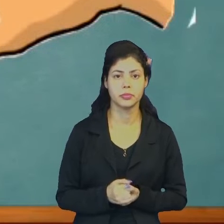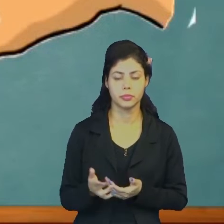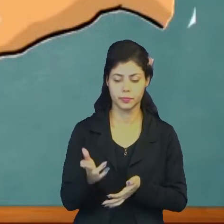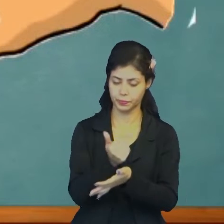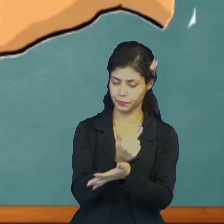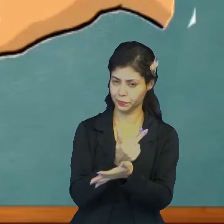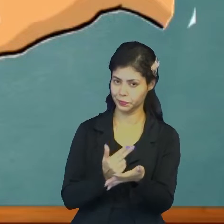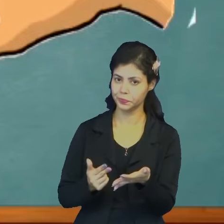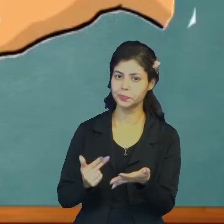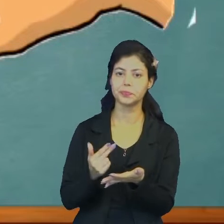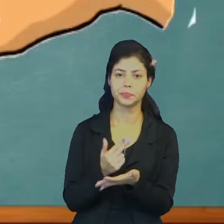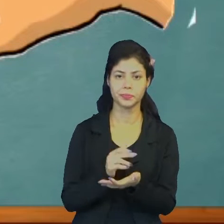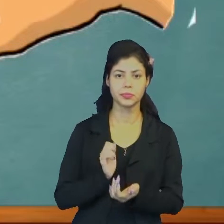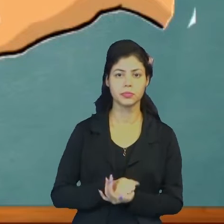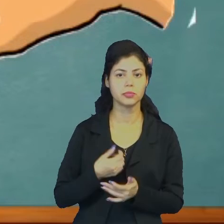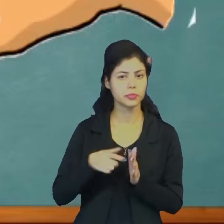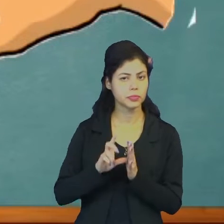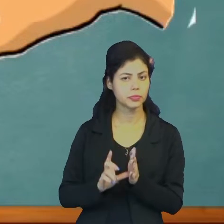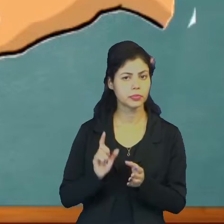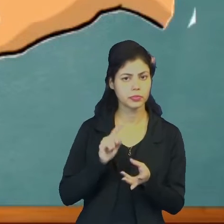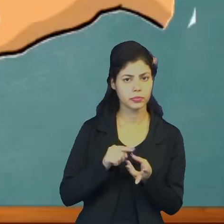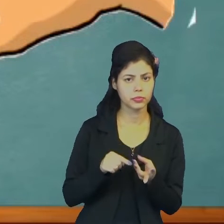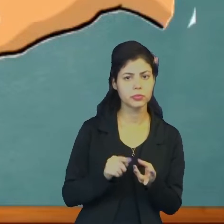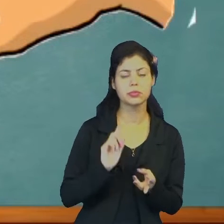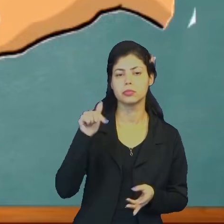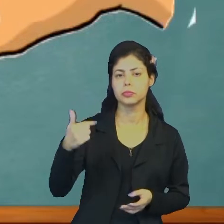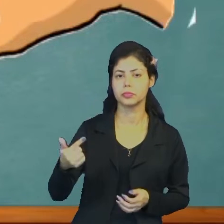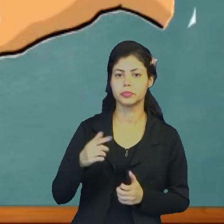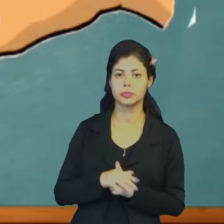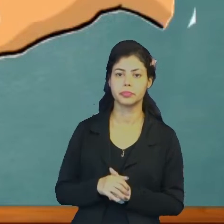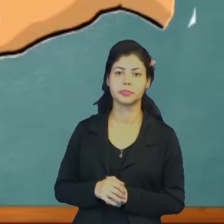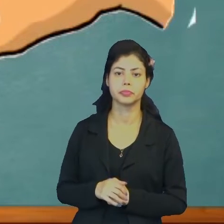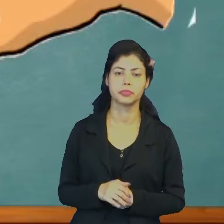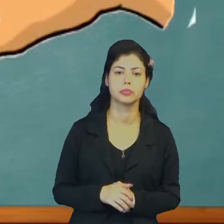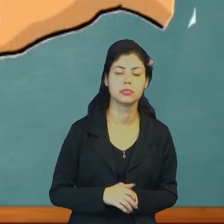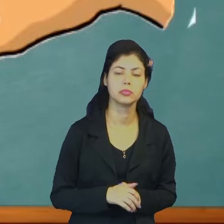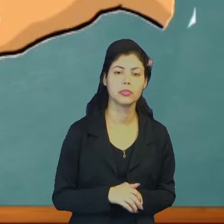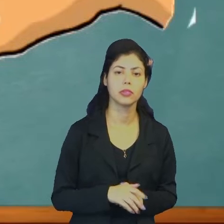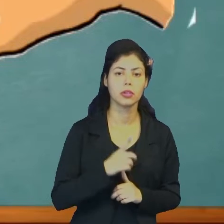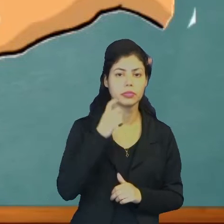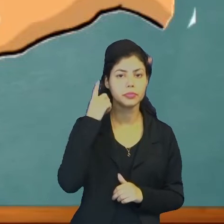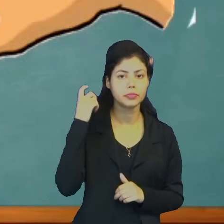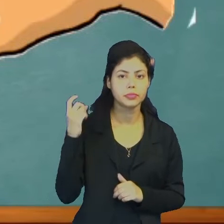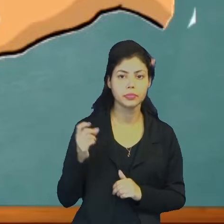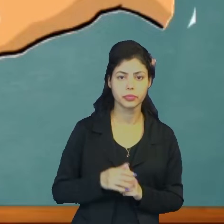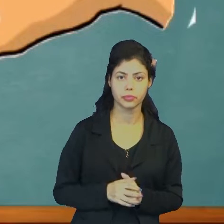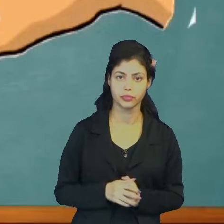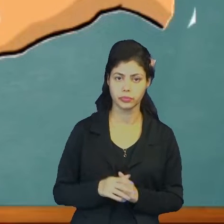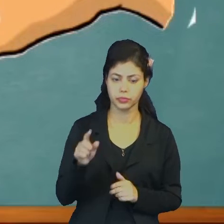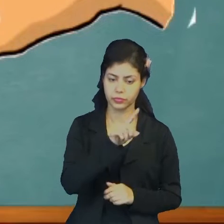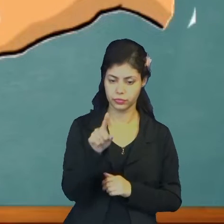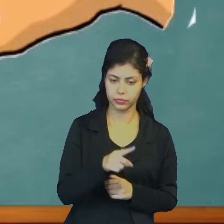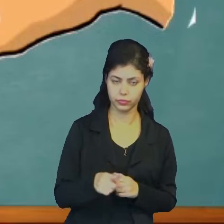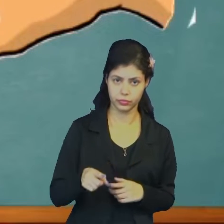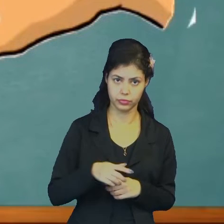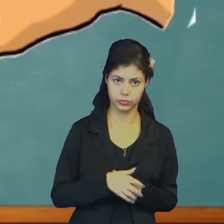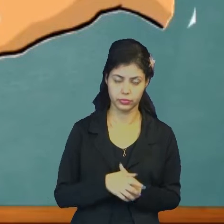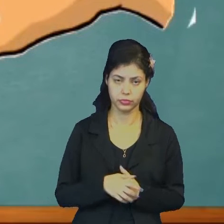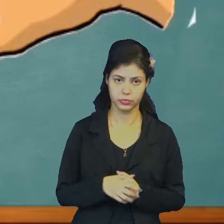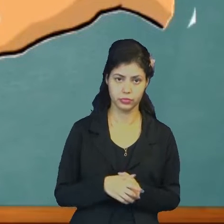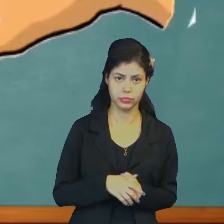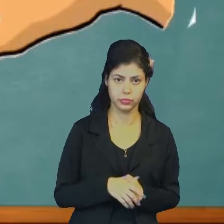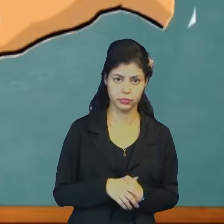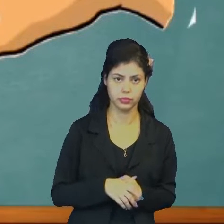Desenho. Eu tenho uma vogal antes e uma vogal depois. Mas o som é de Z.